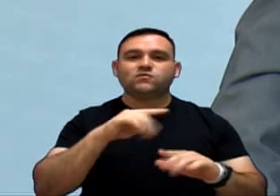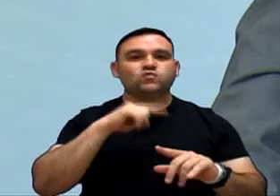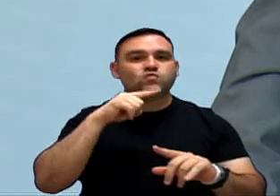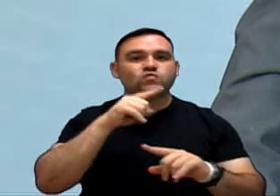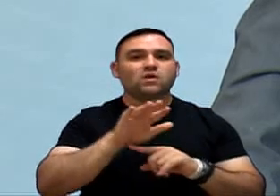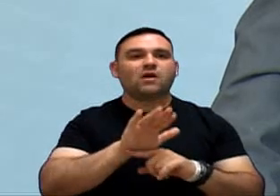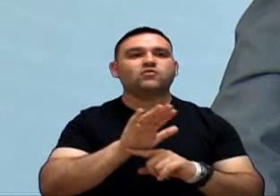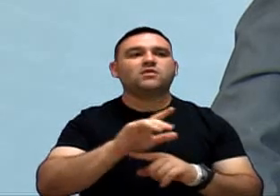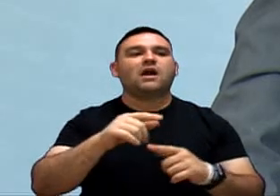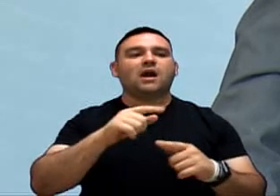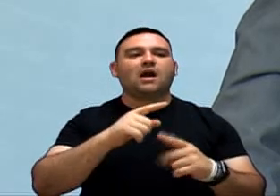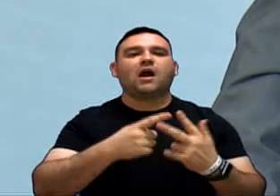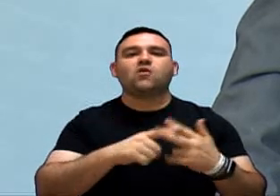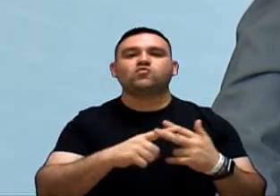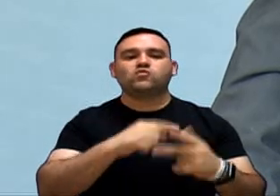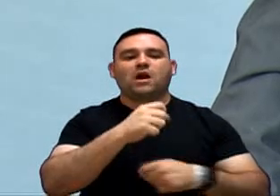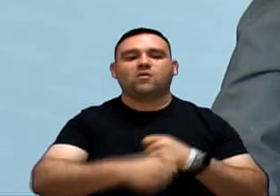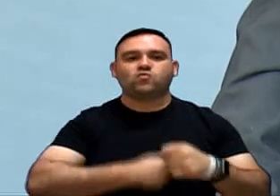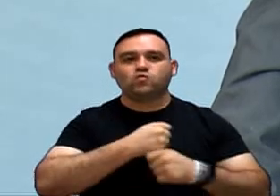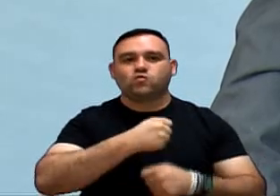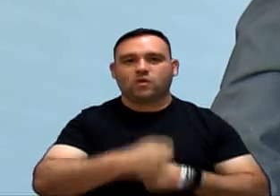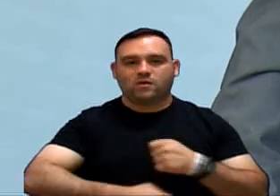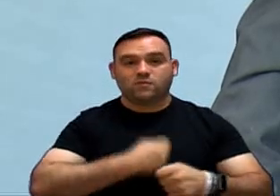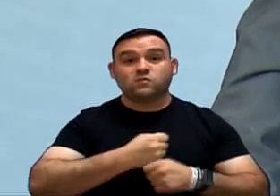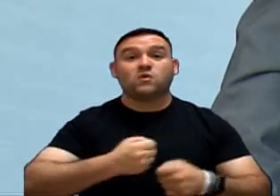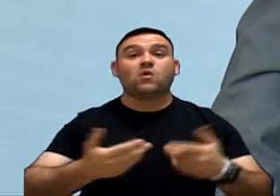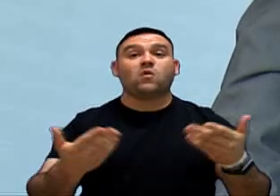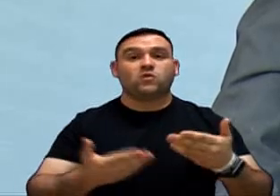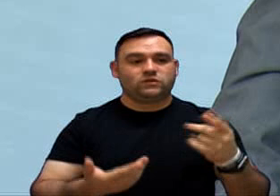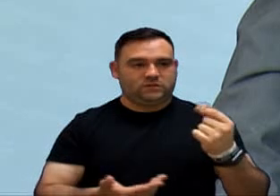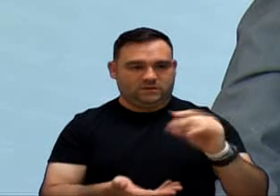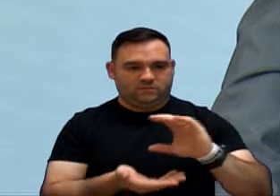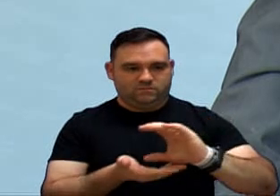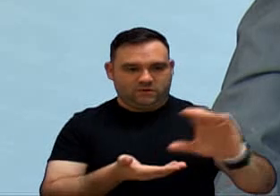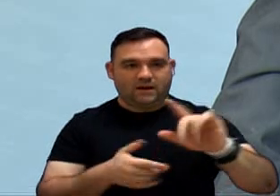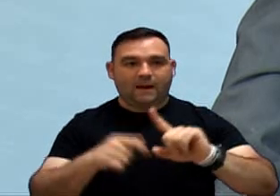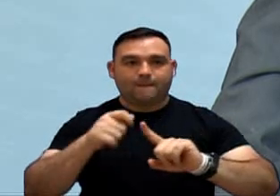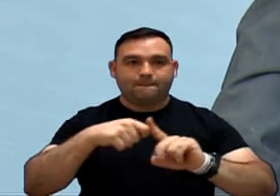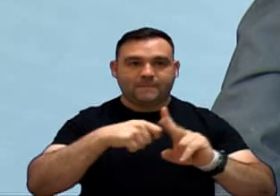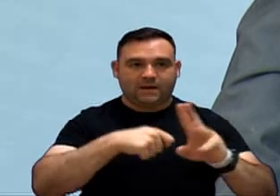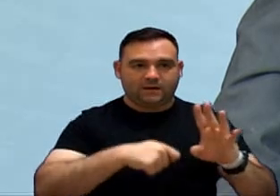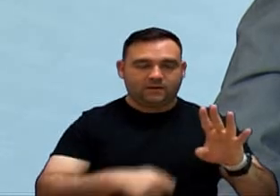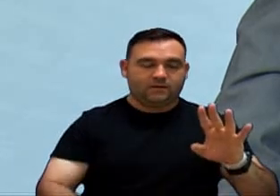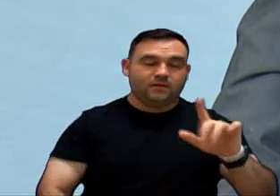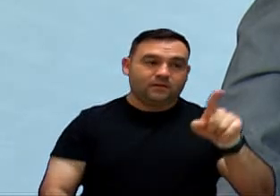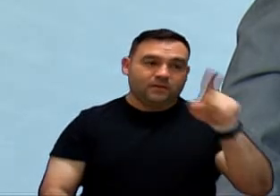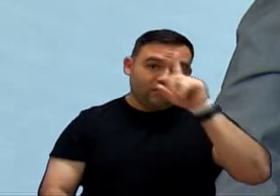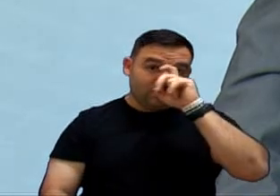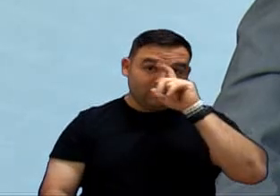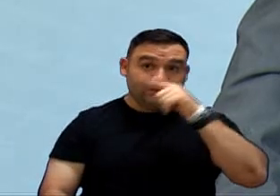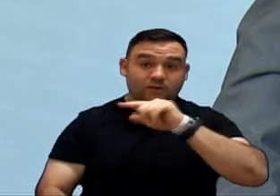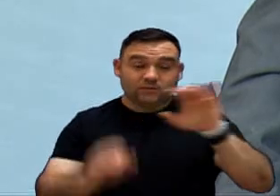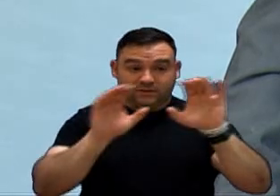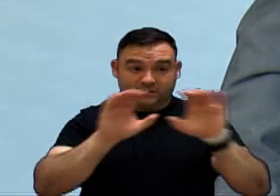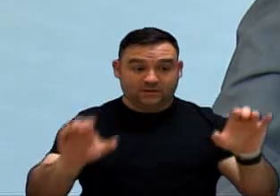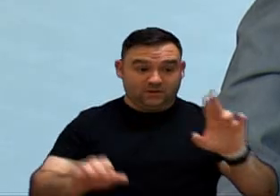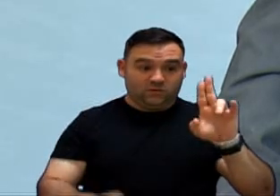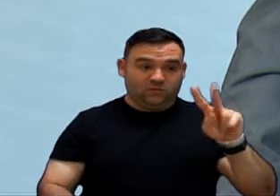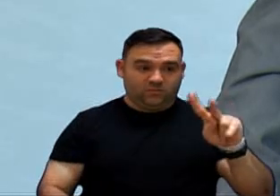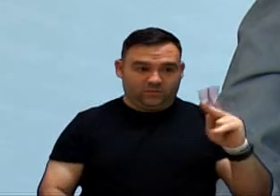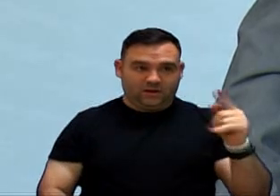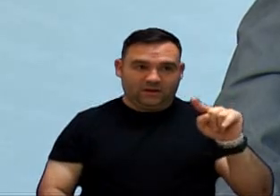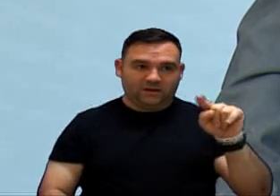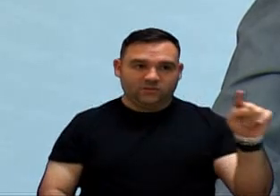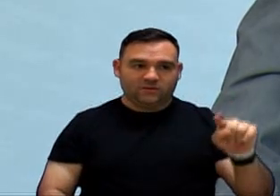os reajustes anuais, né? Hoje, o repasse mensal para a Santa Casa, no PH da Zona